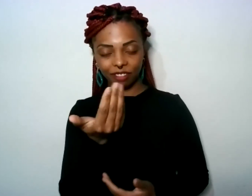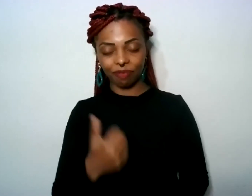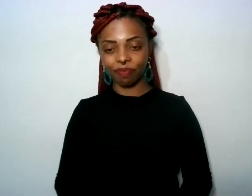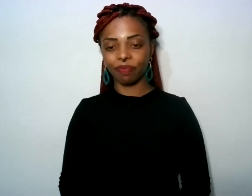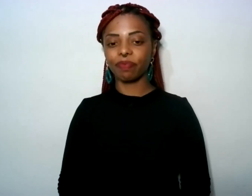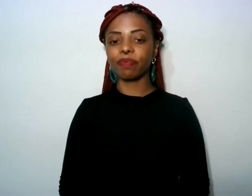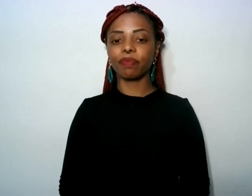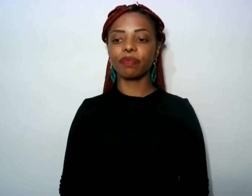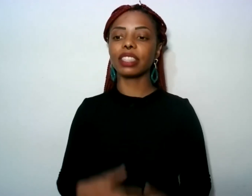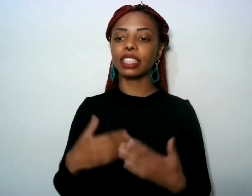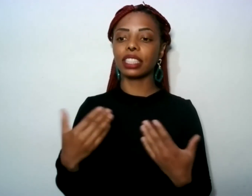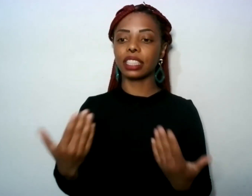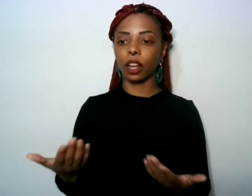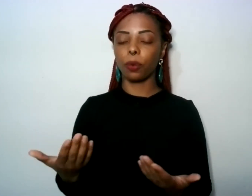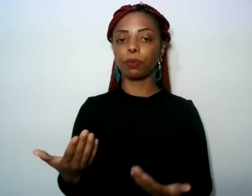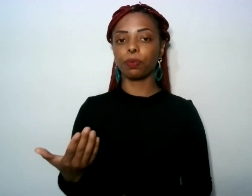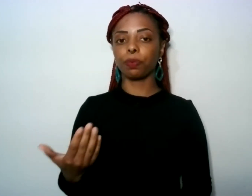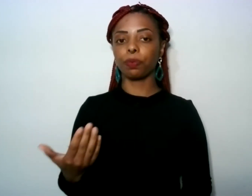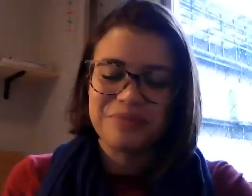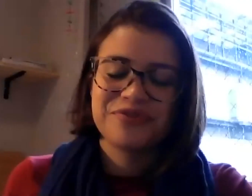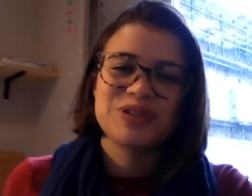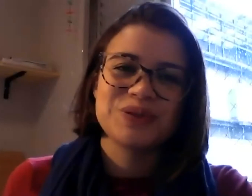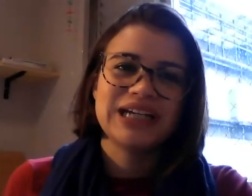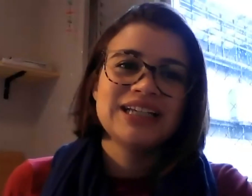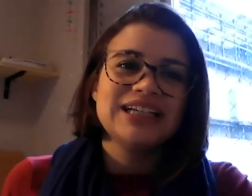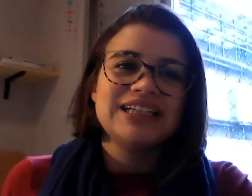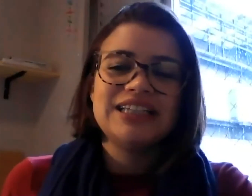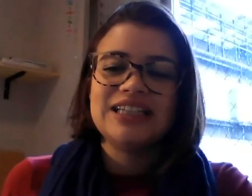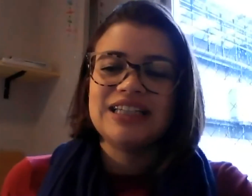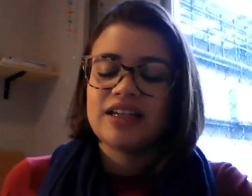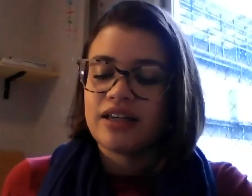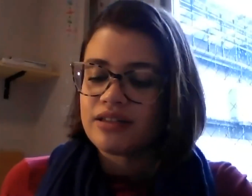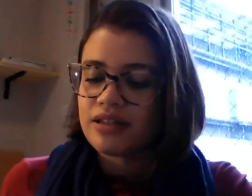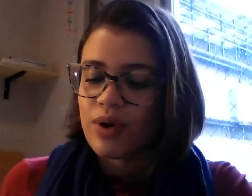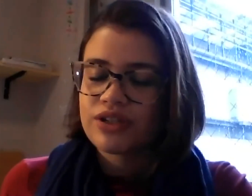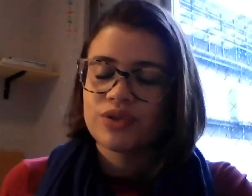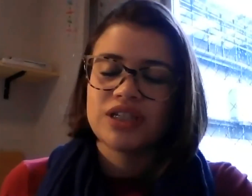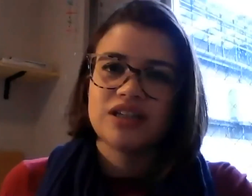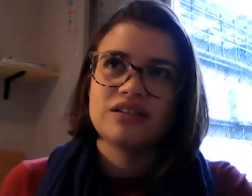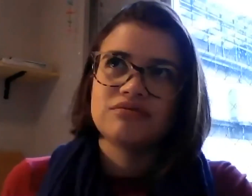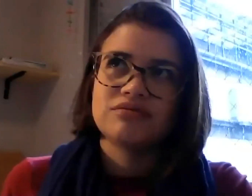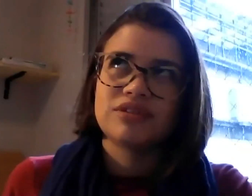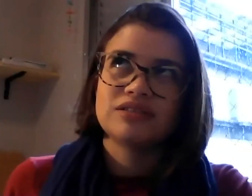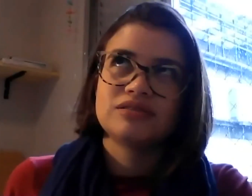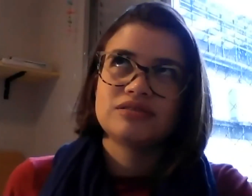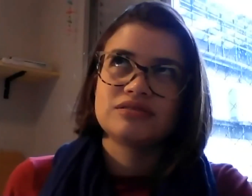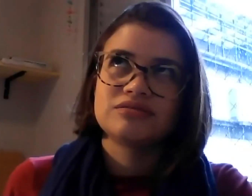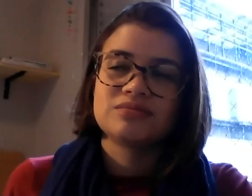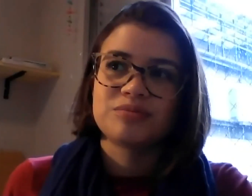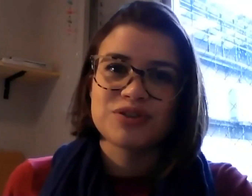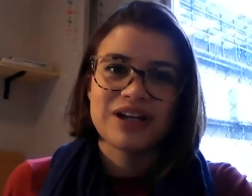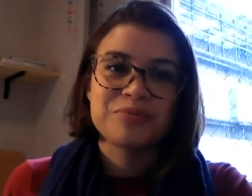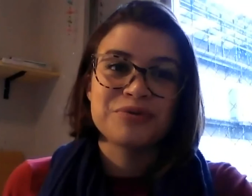Então eu acho que agradecer a pergunta da professora e eu acho que tanto